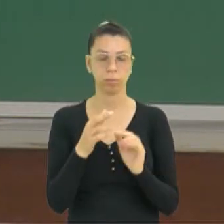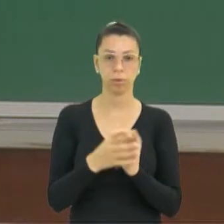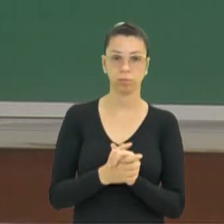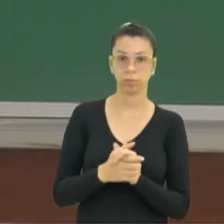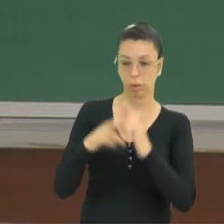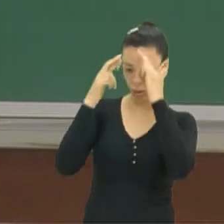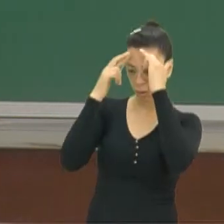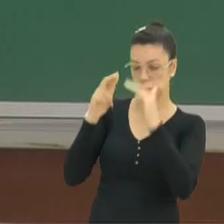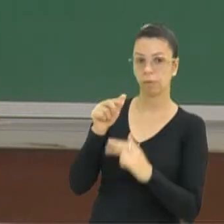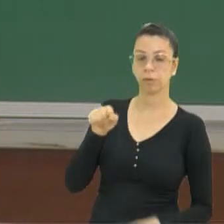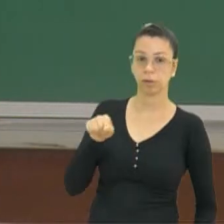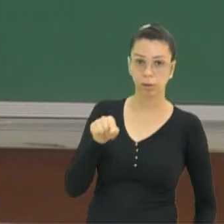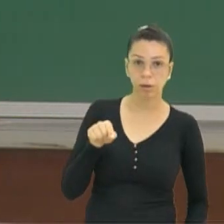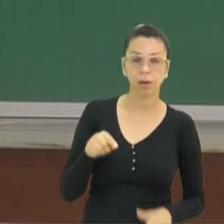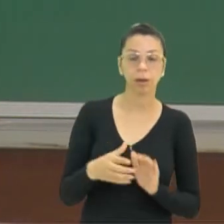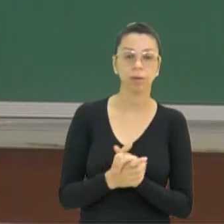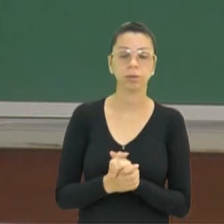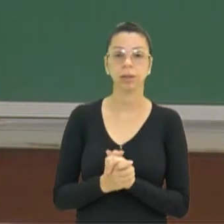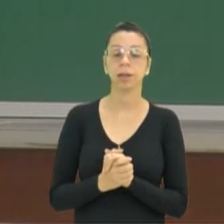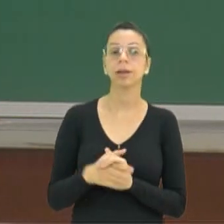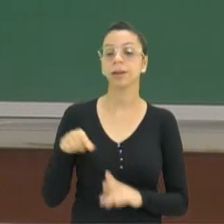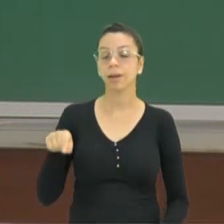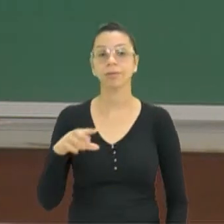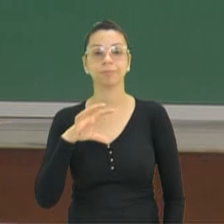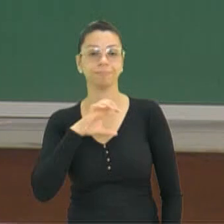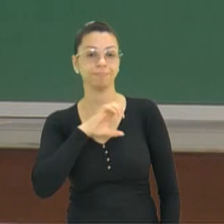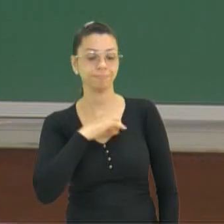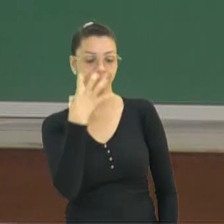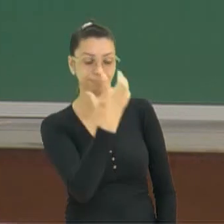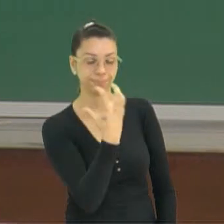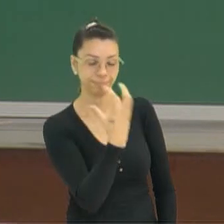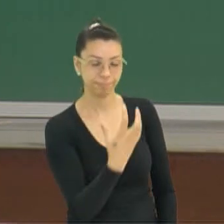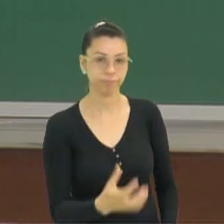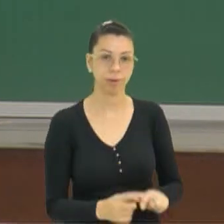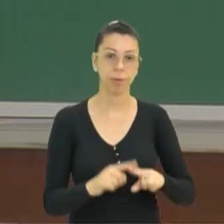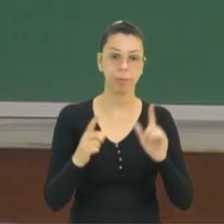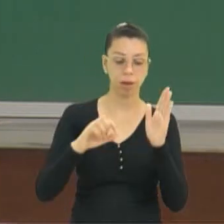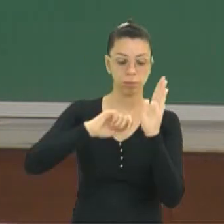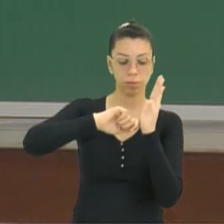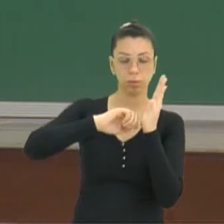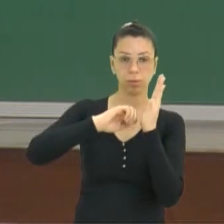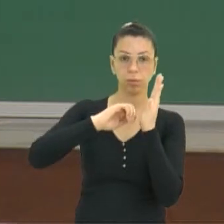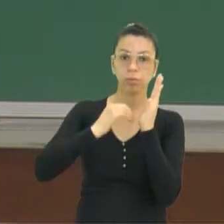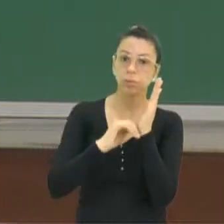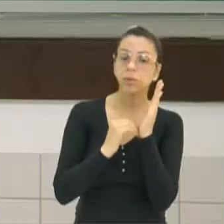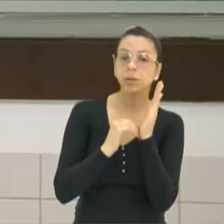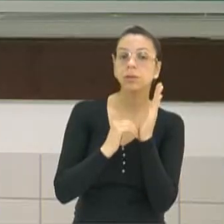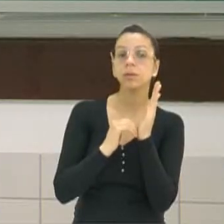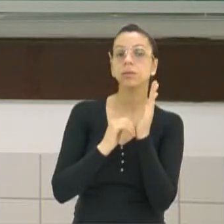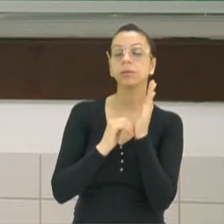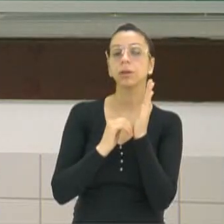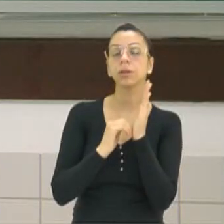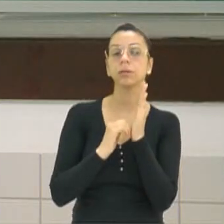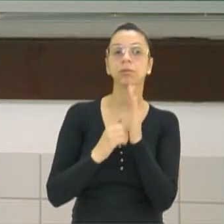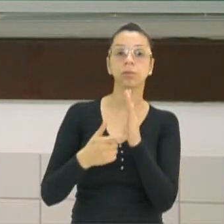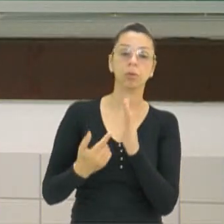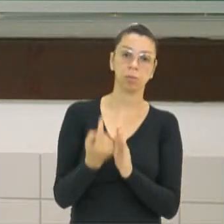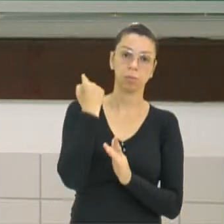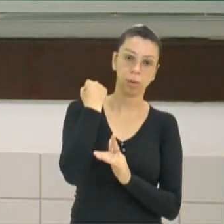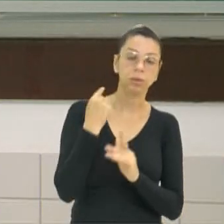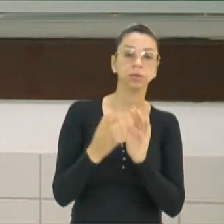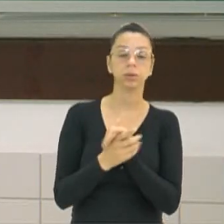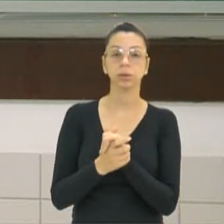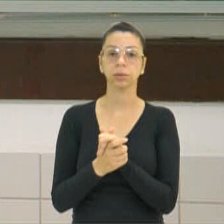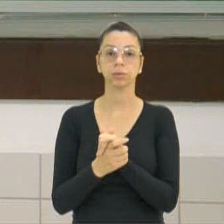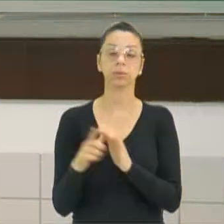um grande segredo do passado fica entre esses dois. Óbvio que eu não vou falar o segredo porque vai ficar a curiosidade de vocês